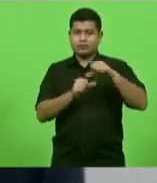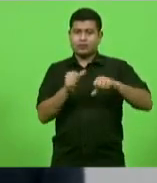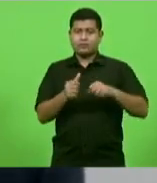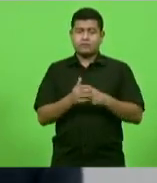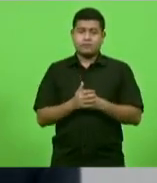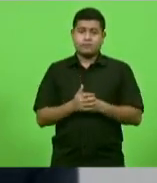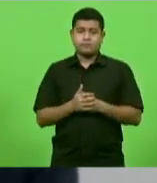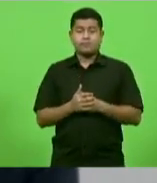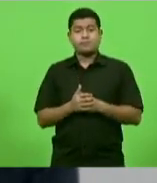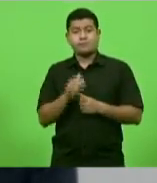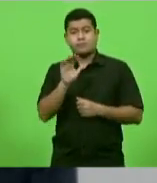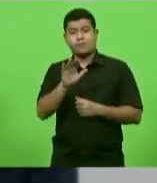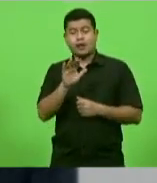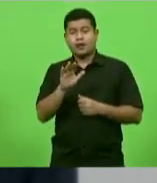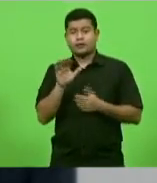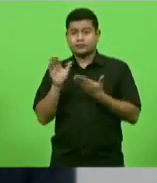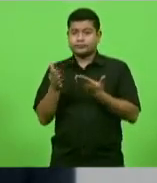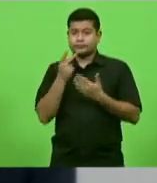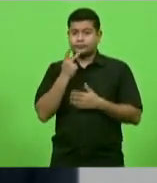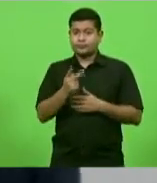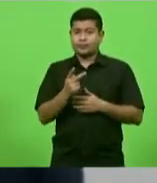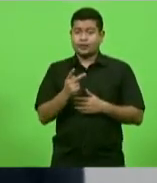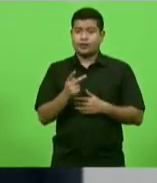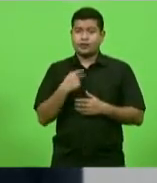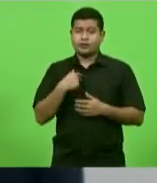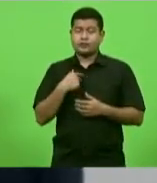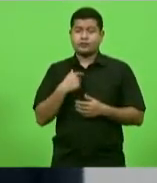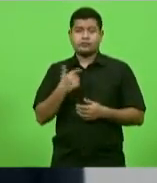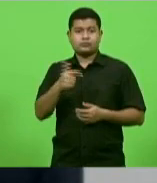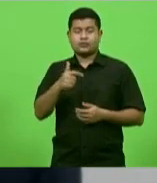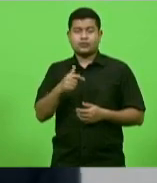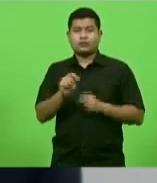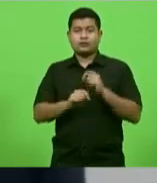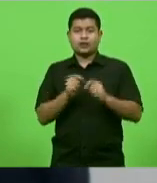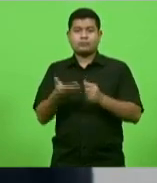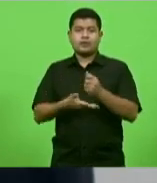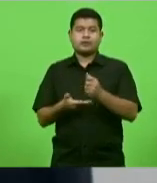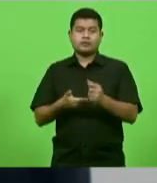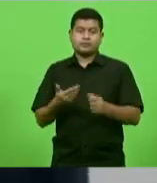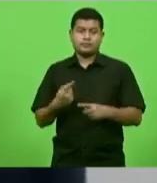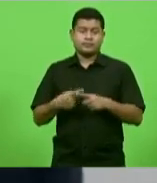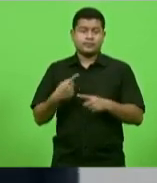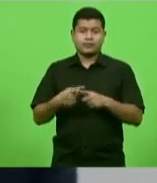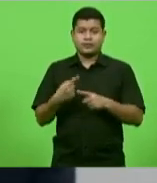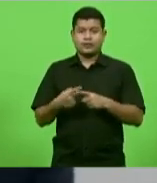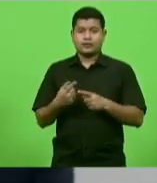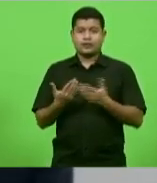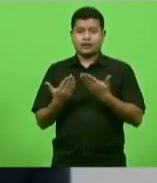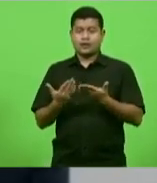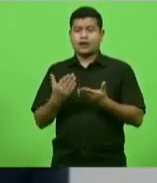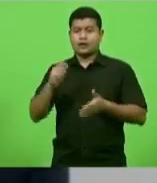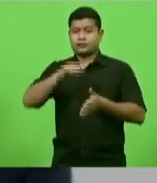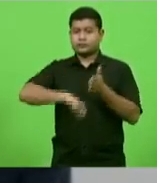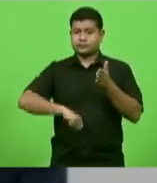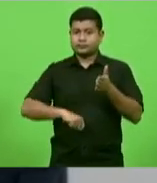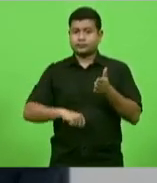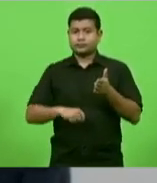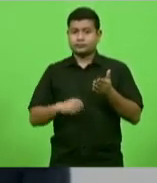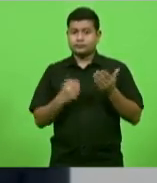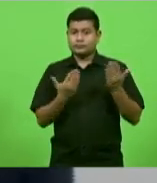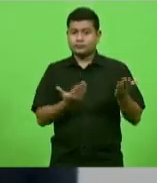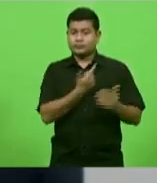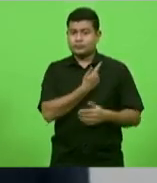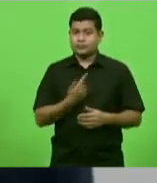Porém, essa alegação por si só não se sustenta, pois observa-se que a mensagem gozava da assinatura digital de